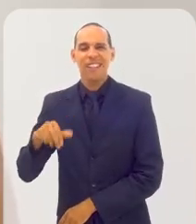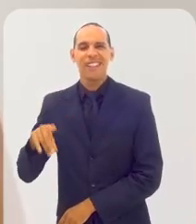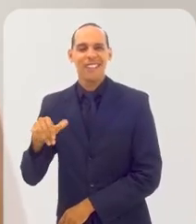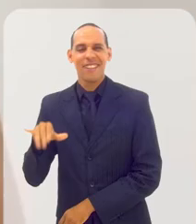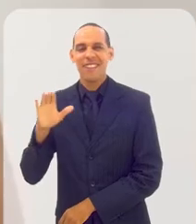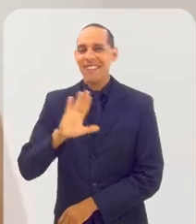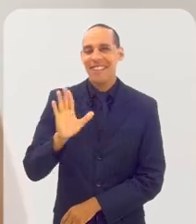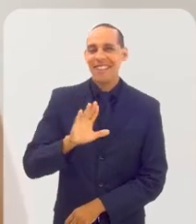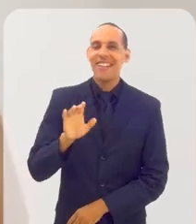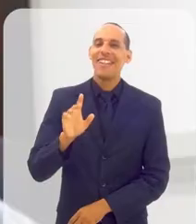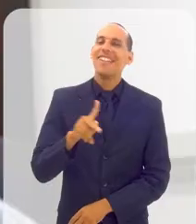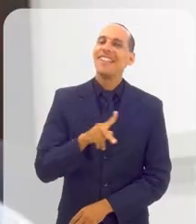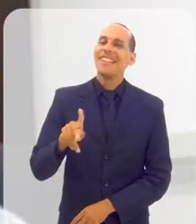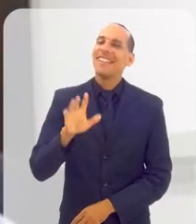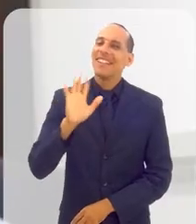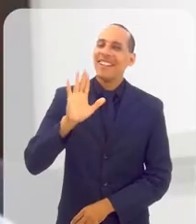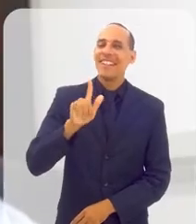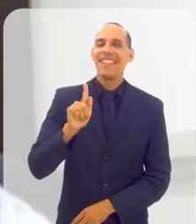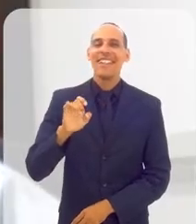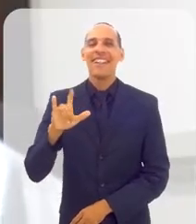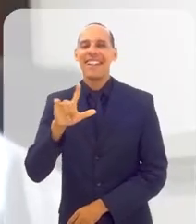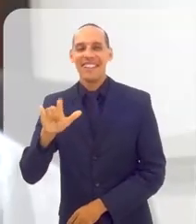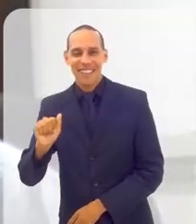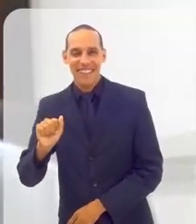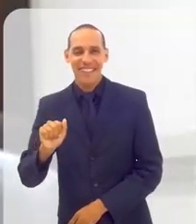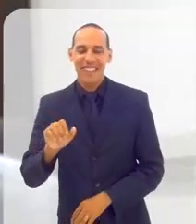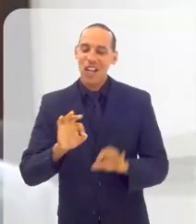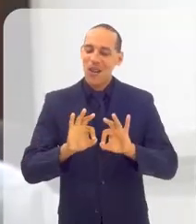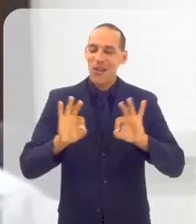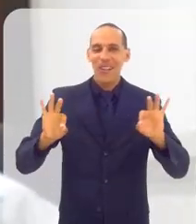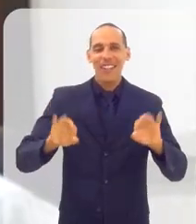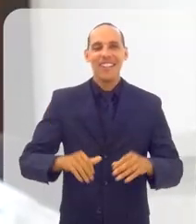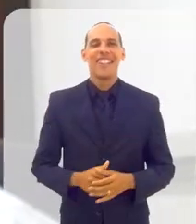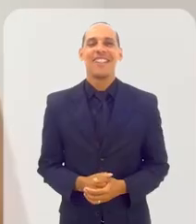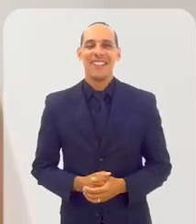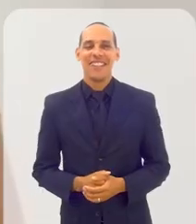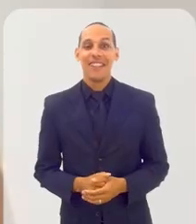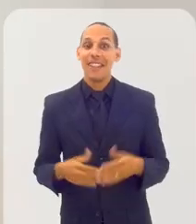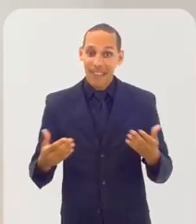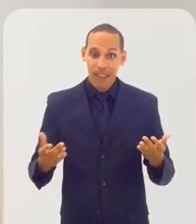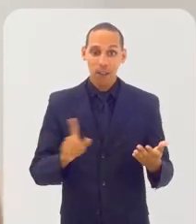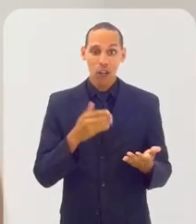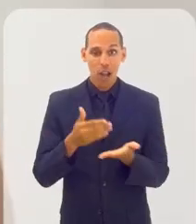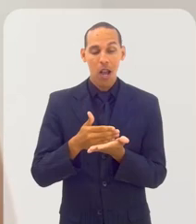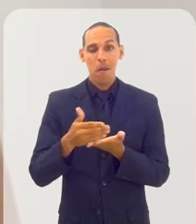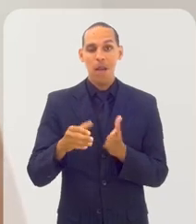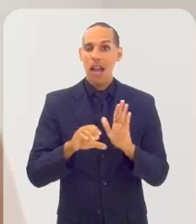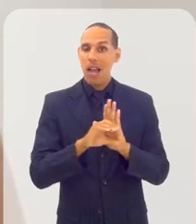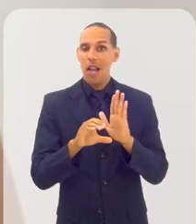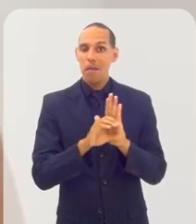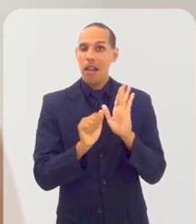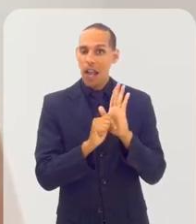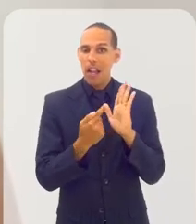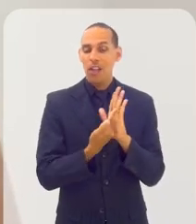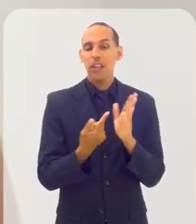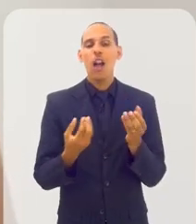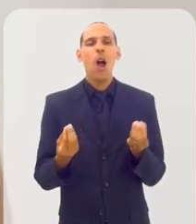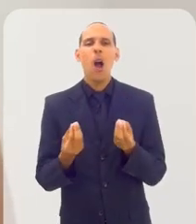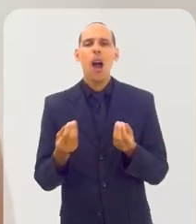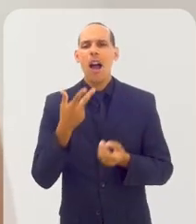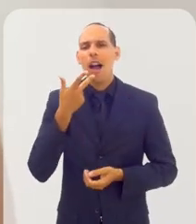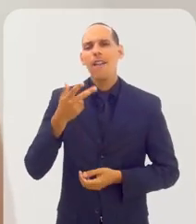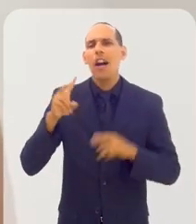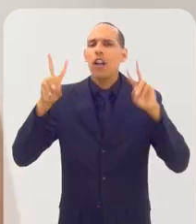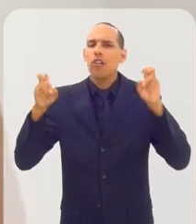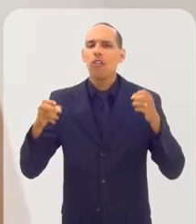Olá, presidente. Tudo bem, Geisa? Tudo ótimo. A gente sempre começa esse capítulo da agenda falando